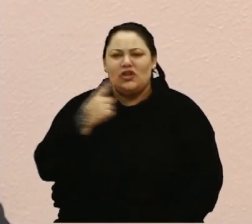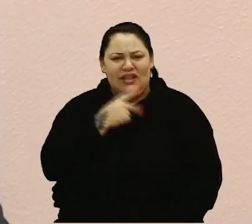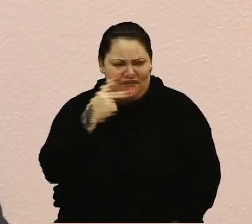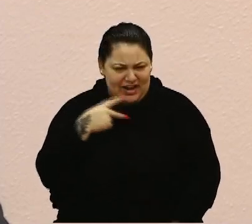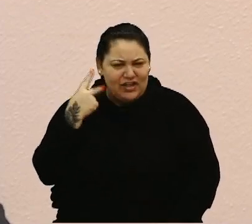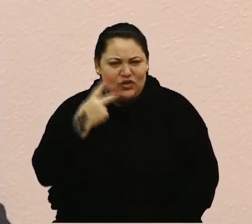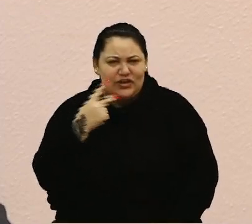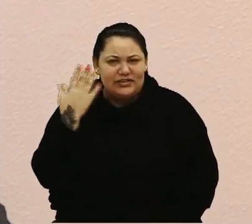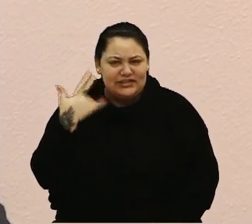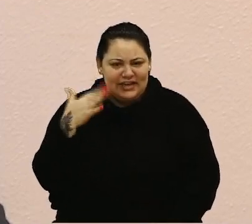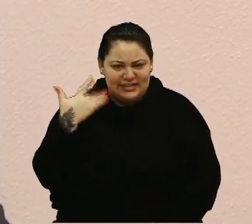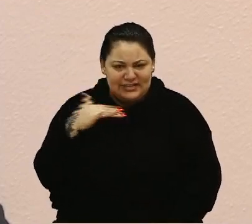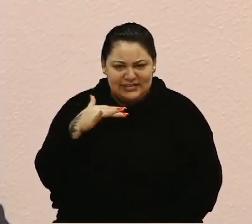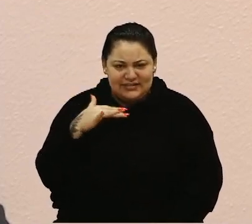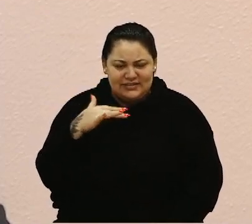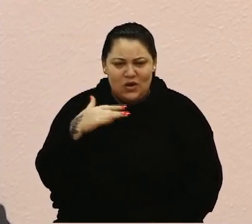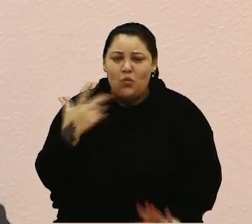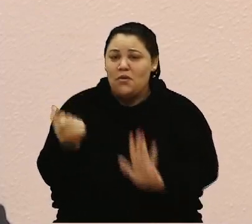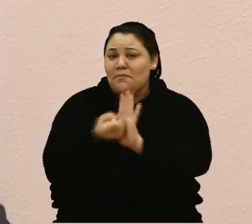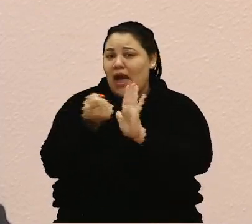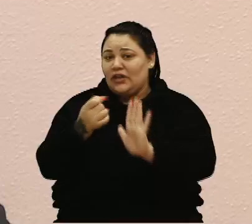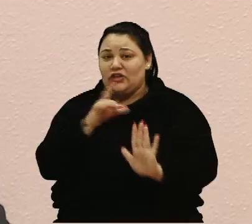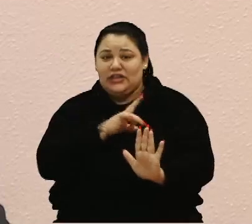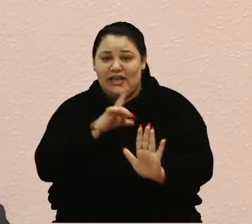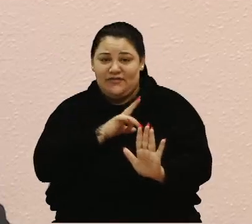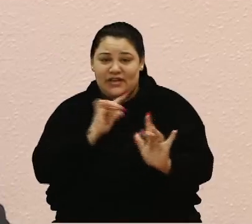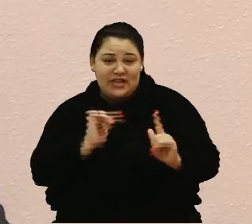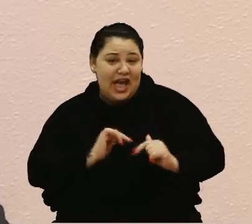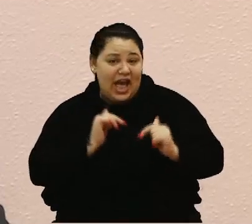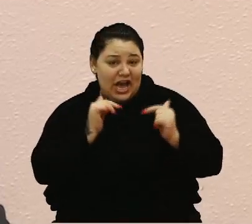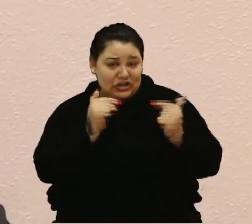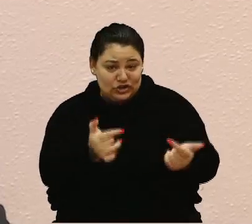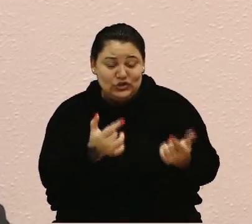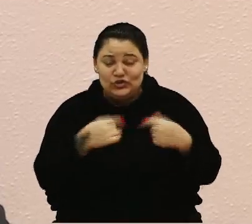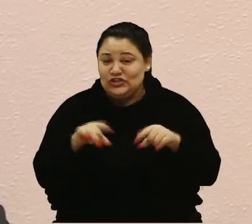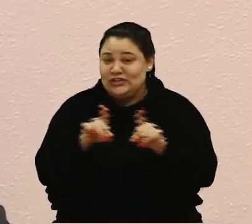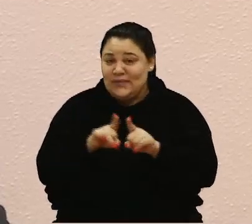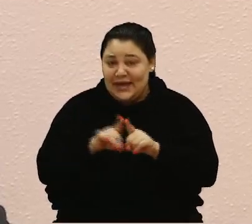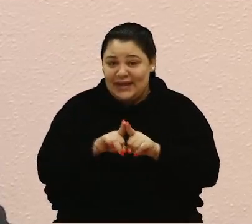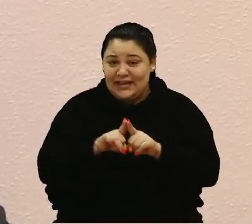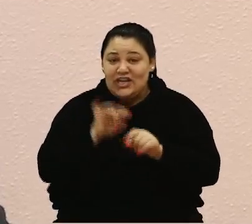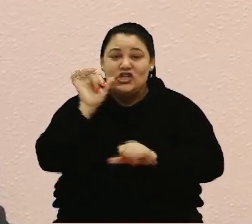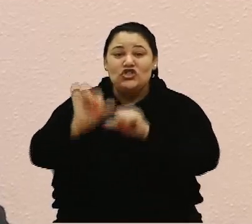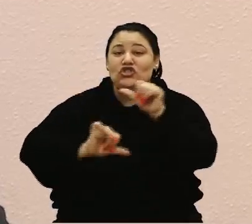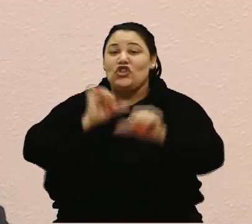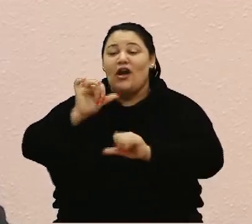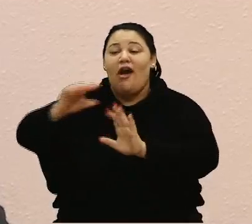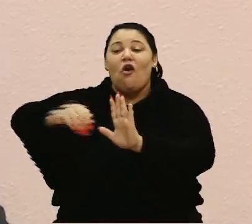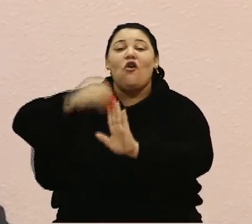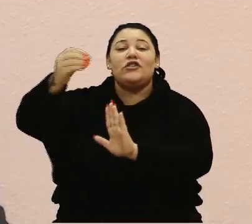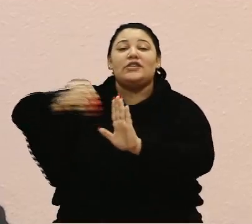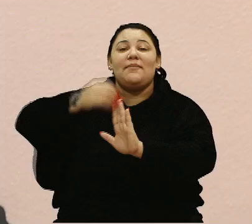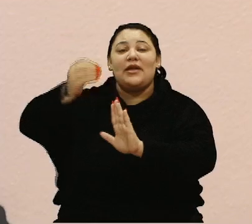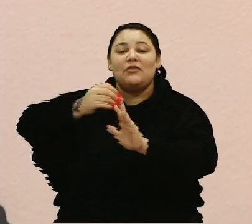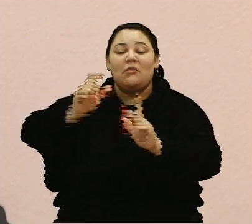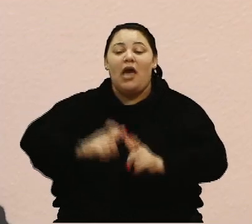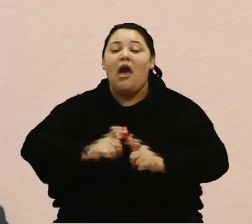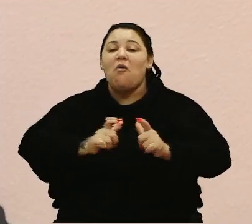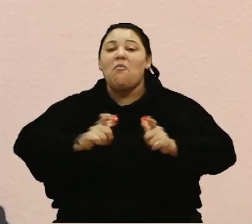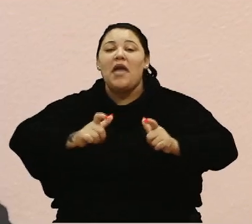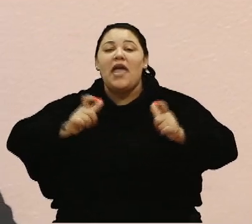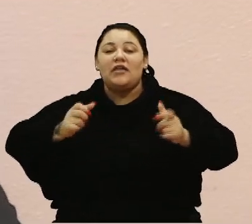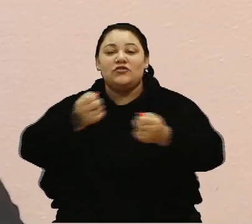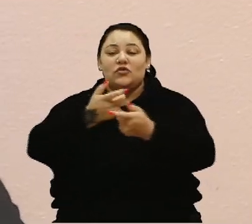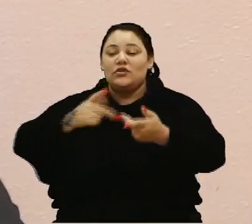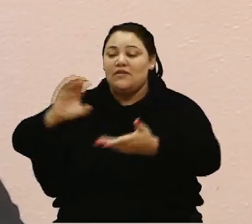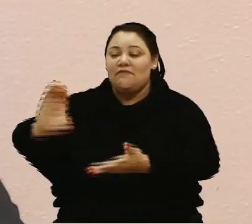Andressa, o impacto das medidas de modificação no orçamento para ampliação de